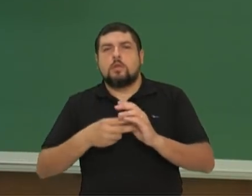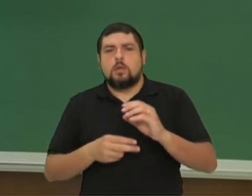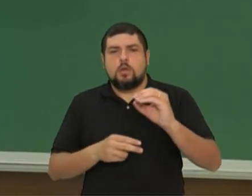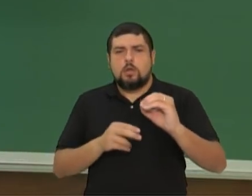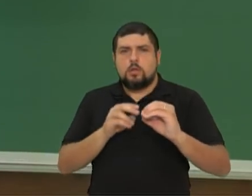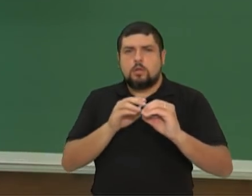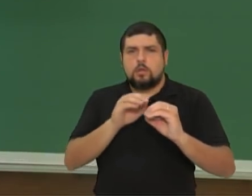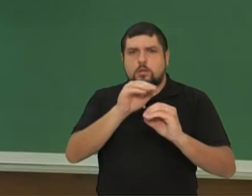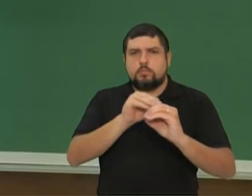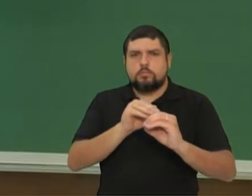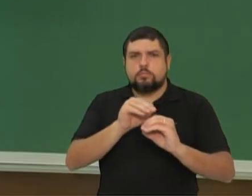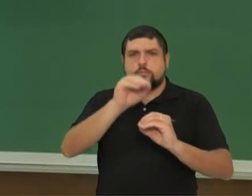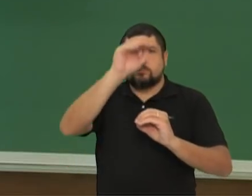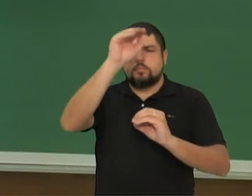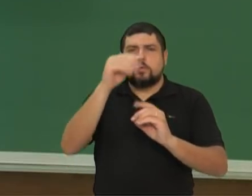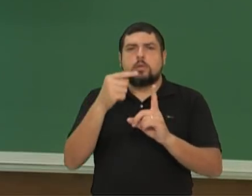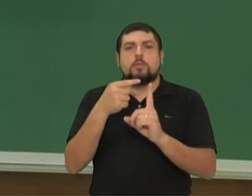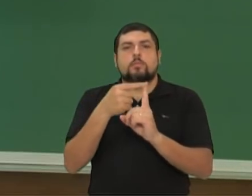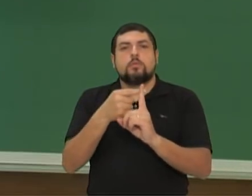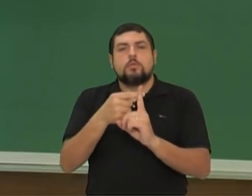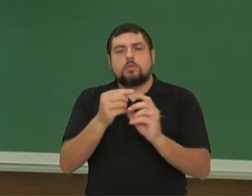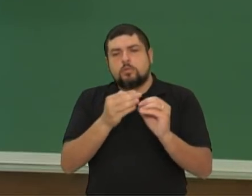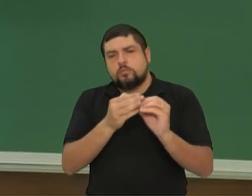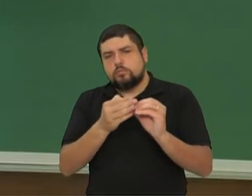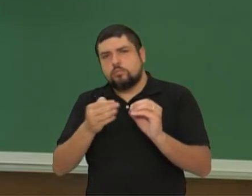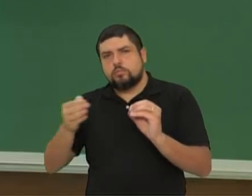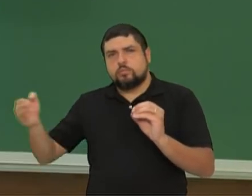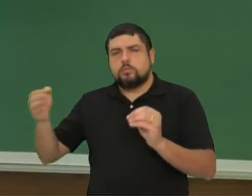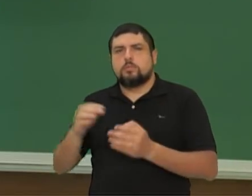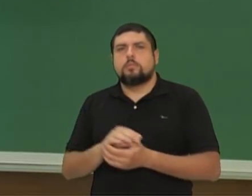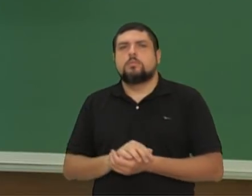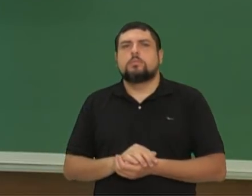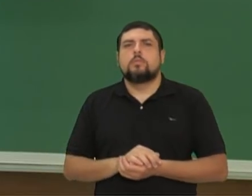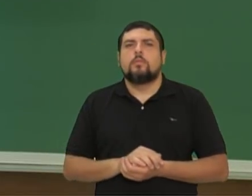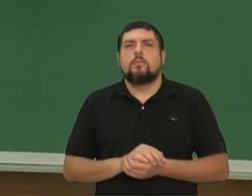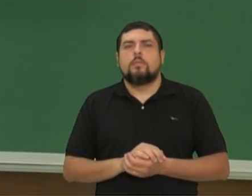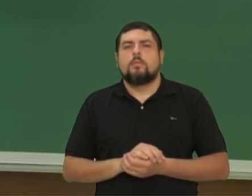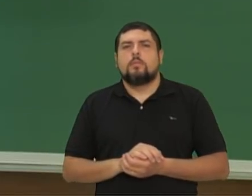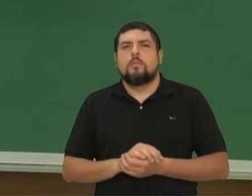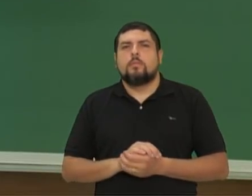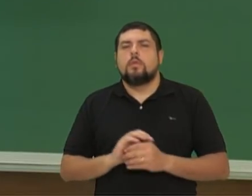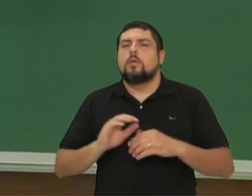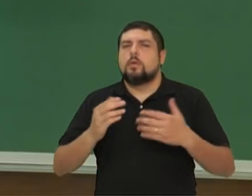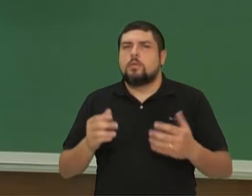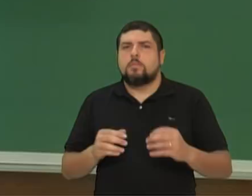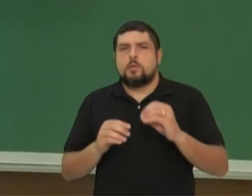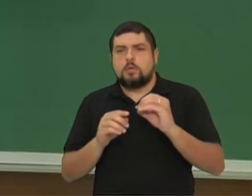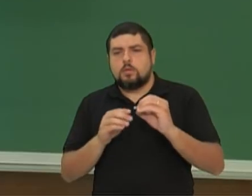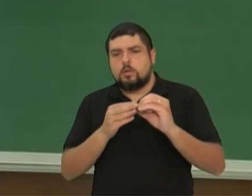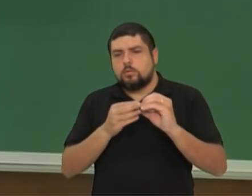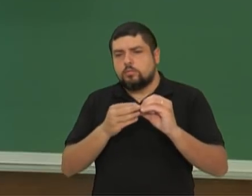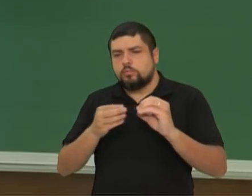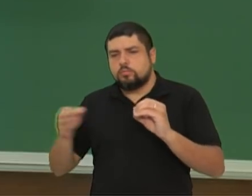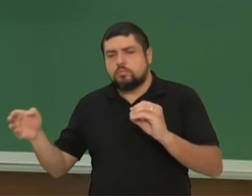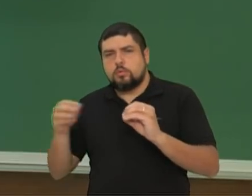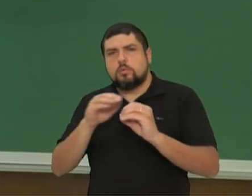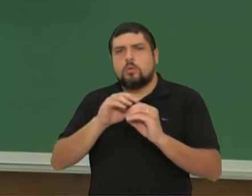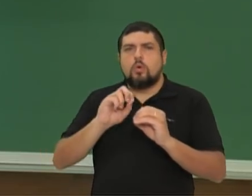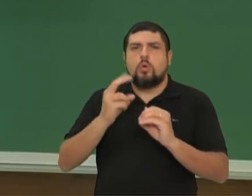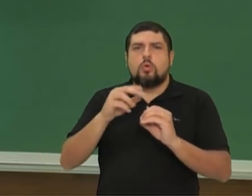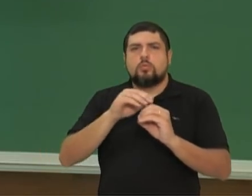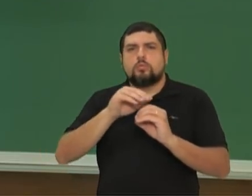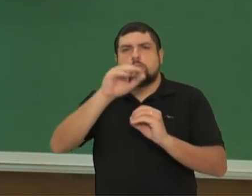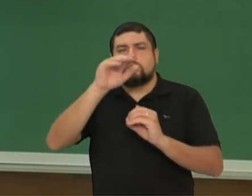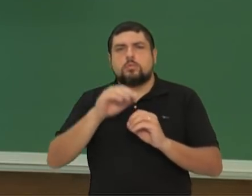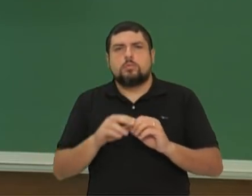de zero. E lembrando, hein, valores positivos diferentes de zero, a gente tem que ter o A